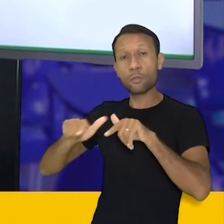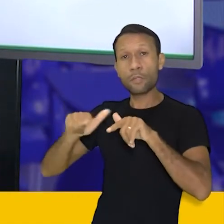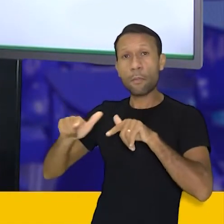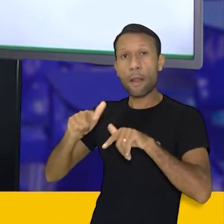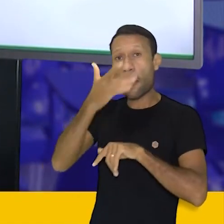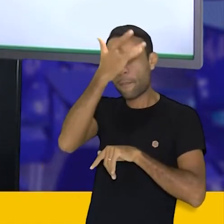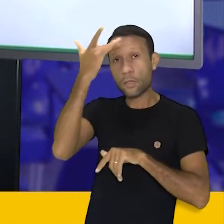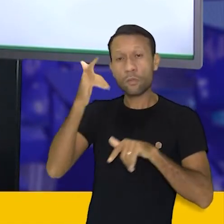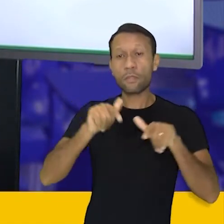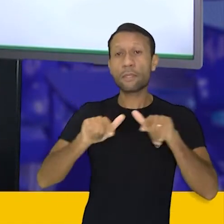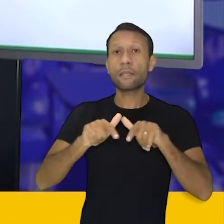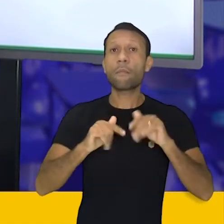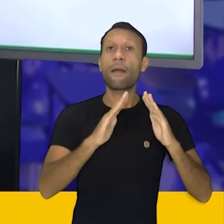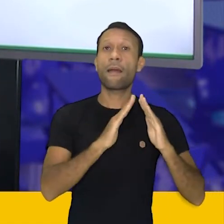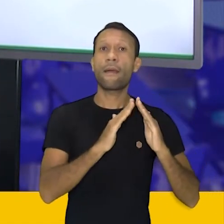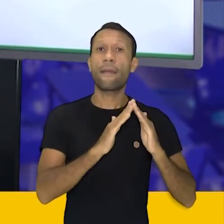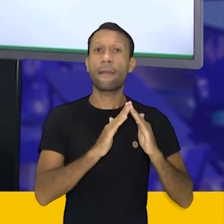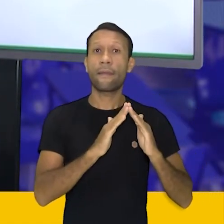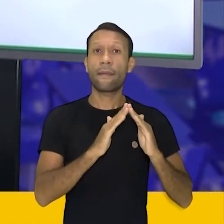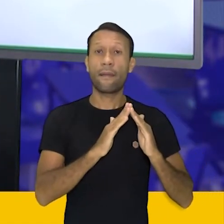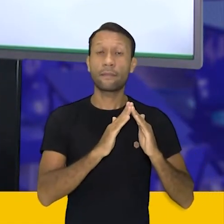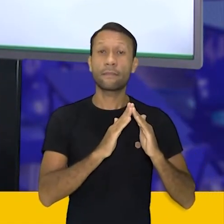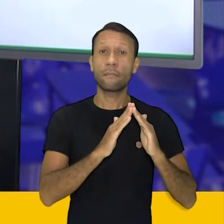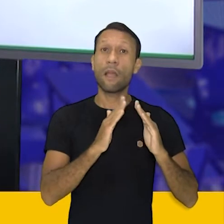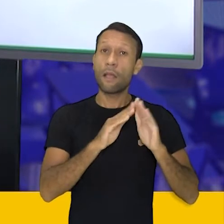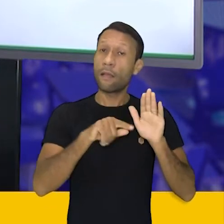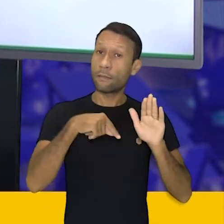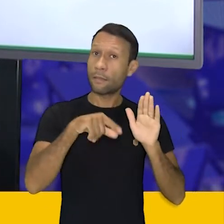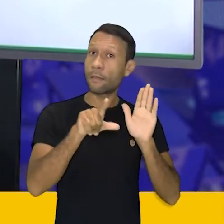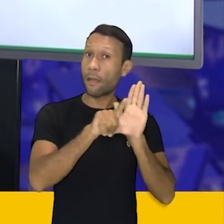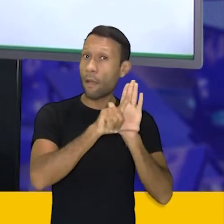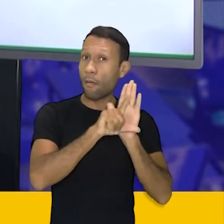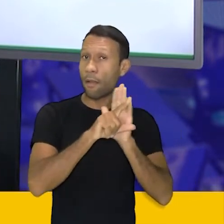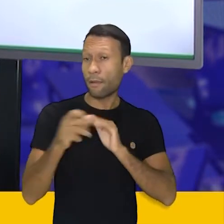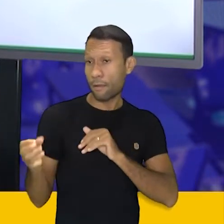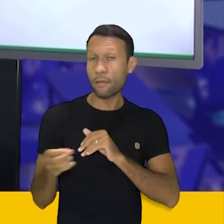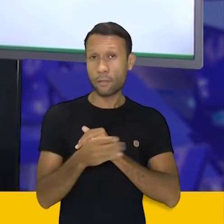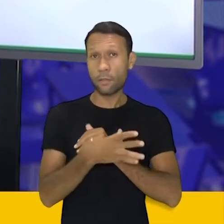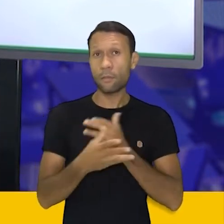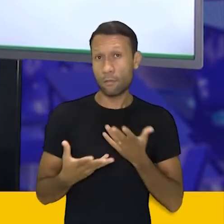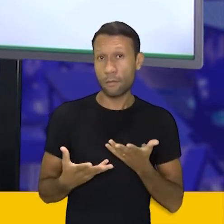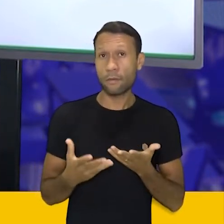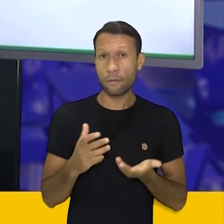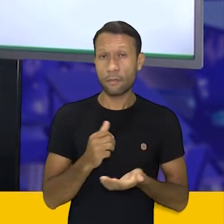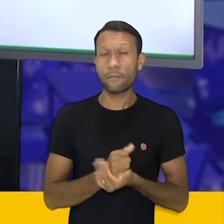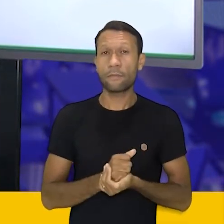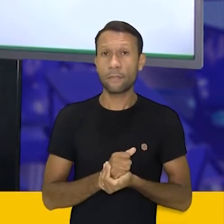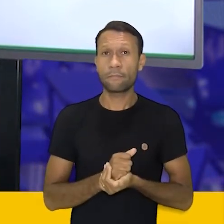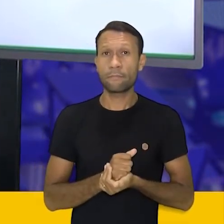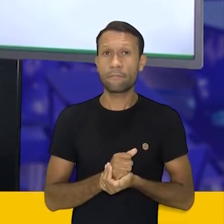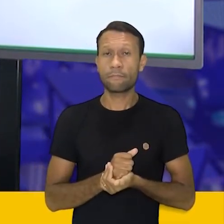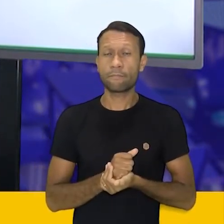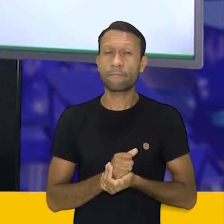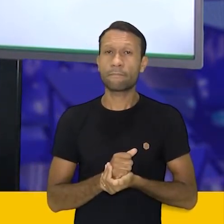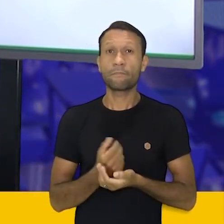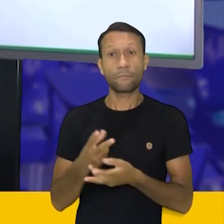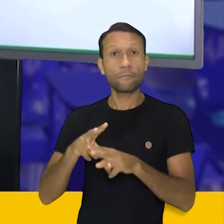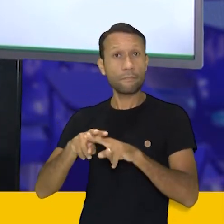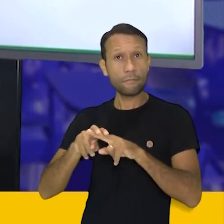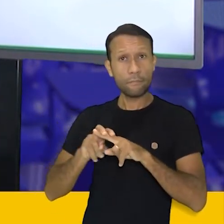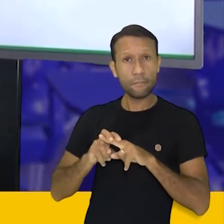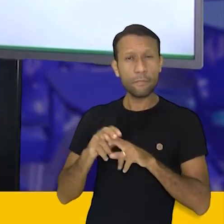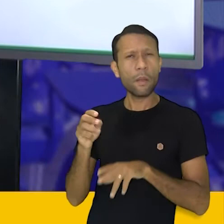trabalho do empregado doméstico. Né? É uma lei das mais novas que nós temos. Né? É uma das leis mais recentes em relação ao